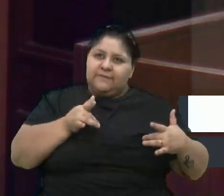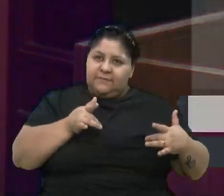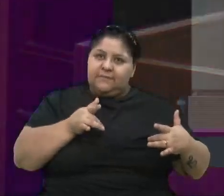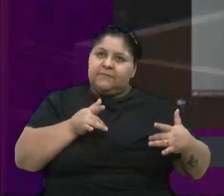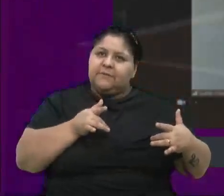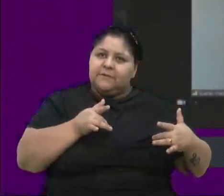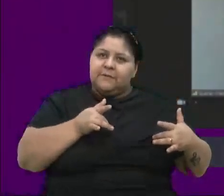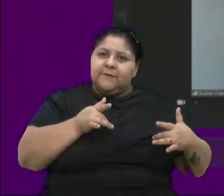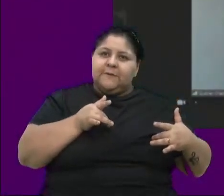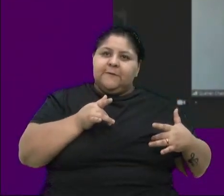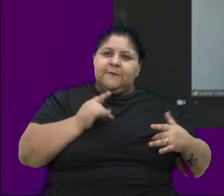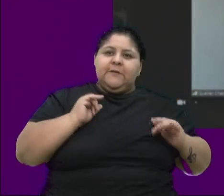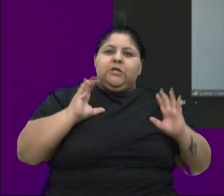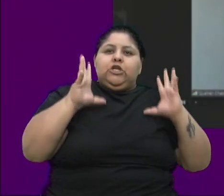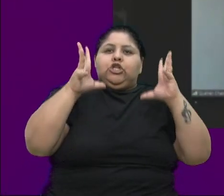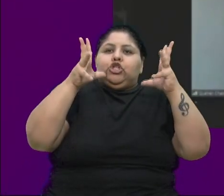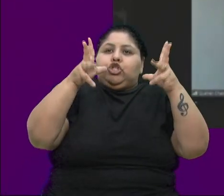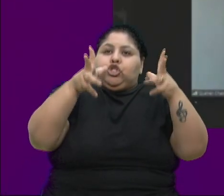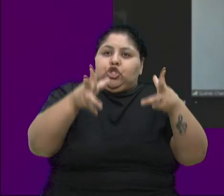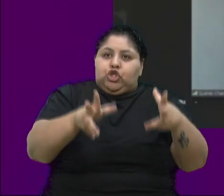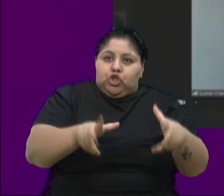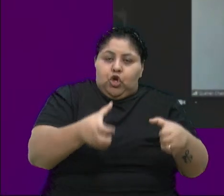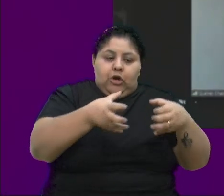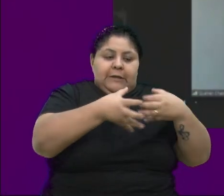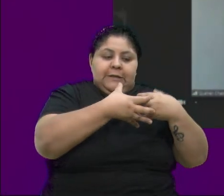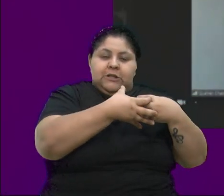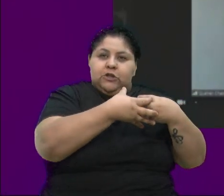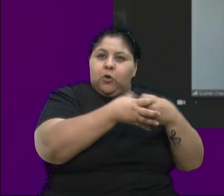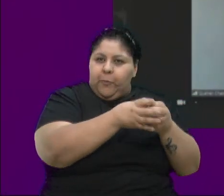Pegam todas as cooperativas do Brasil.